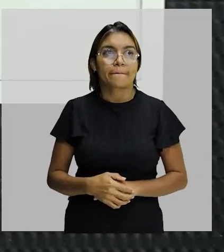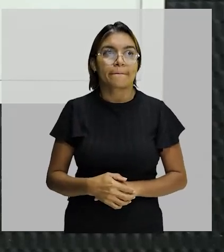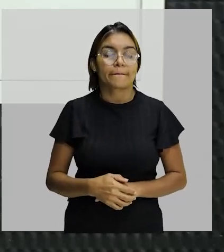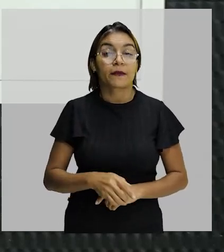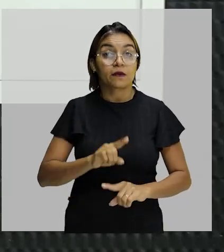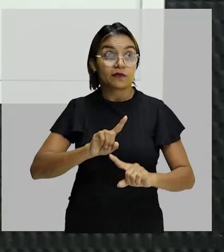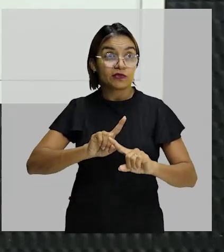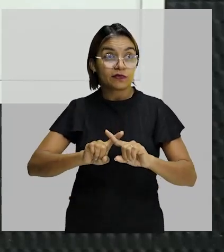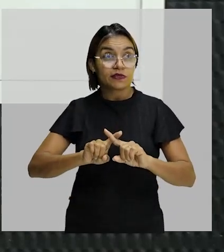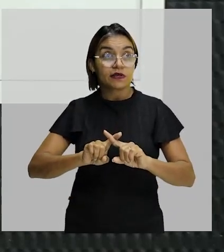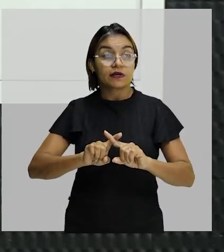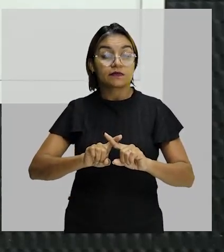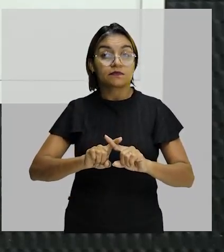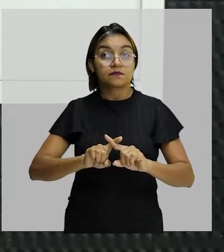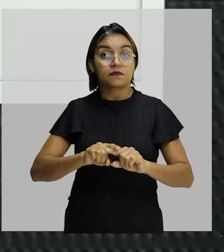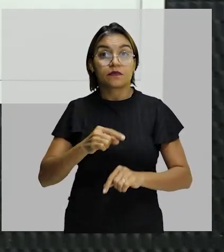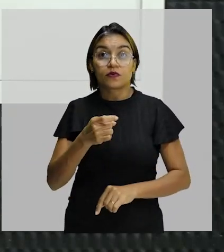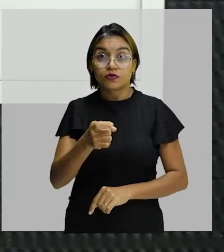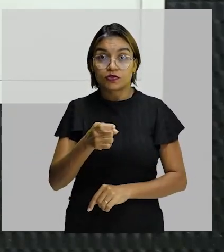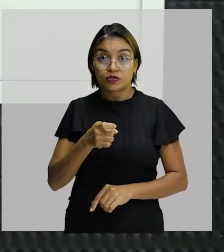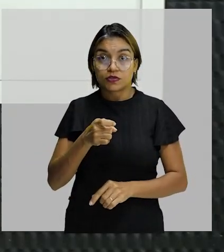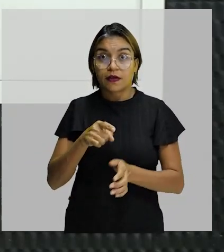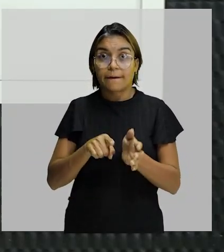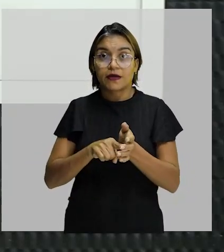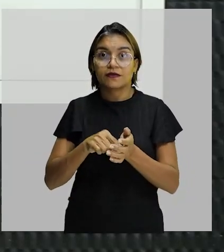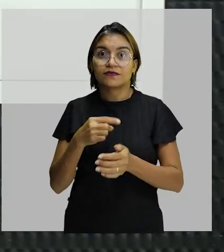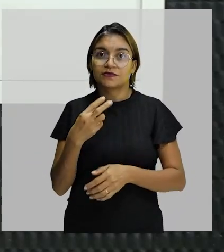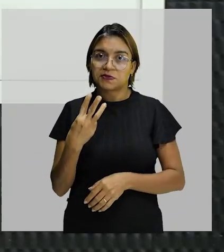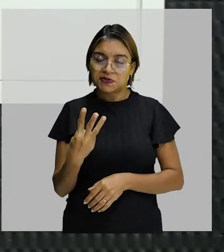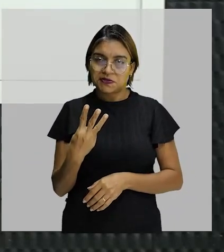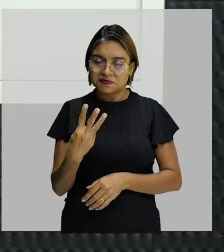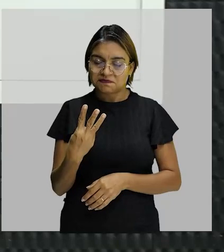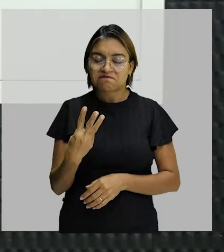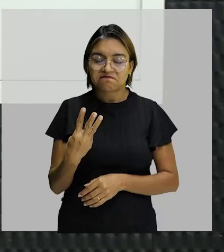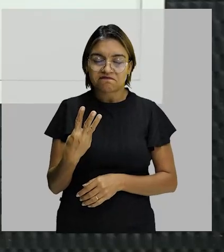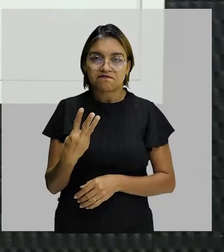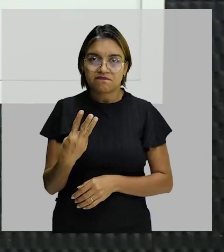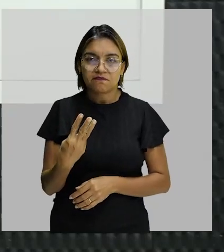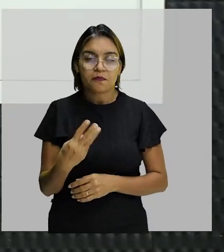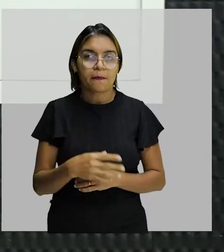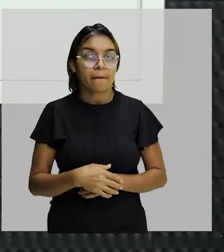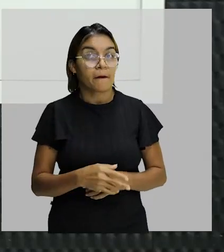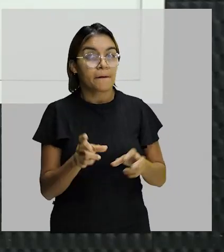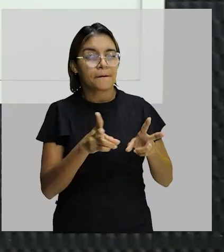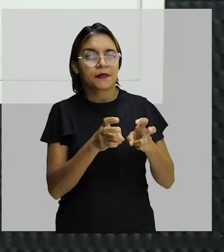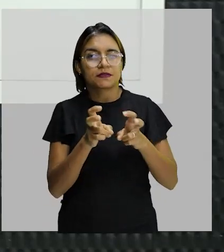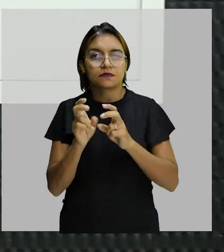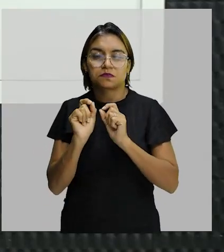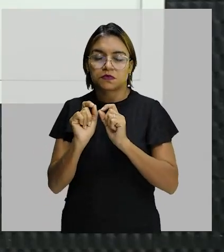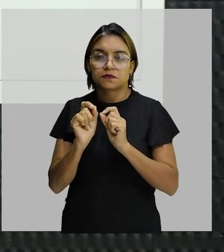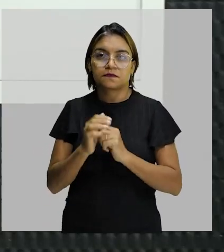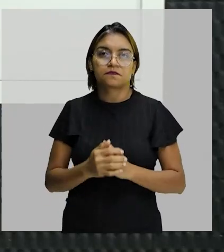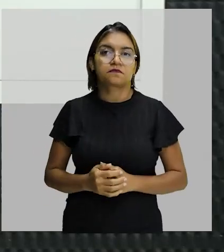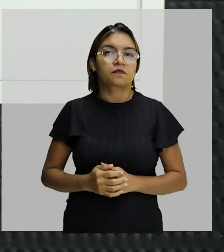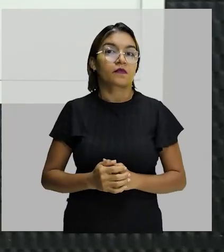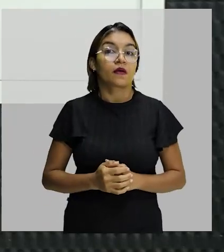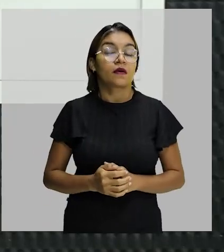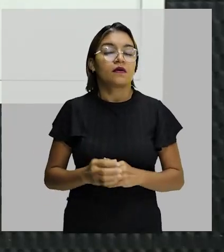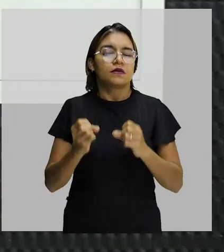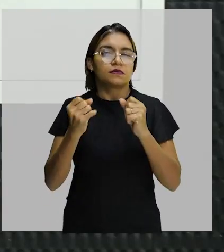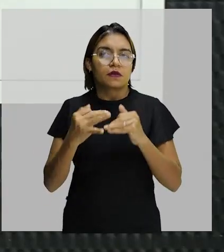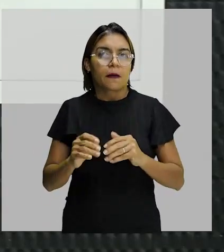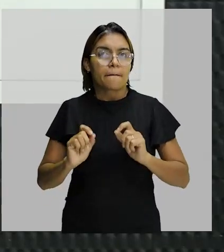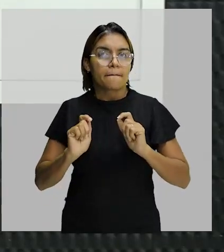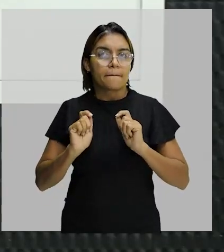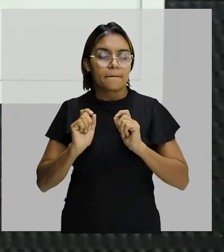Ó. Tá? Então, perceba o que acontece aqui. Tá? Por isso que a gente fala que pode ter, um